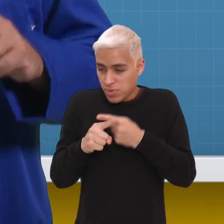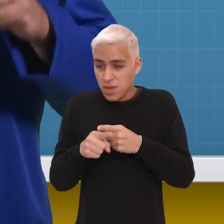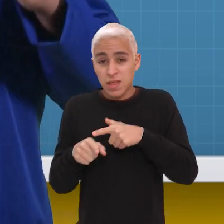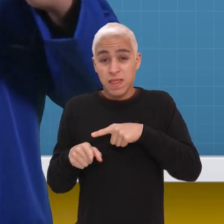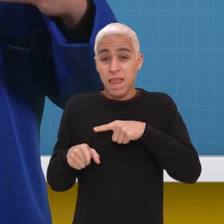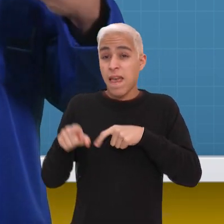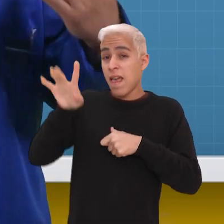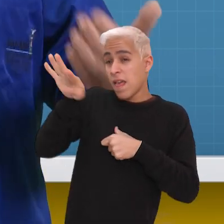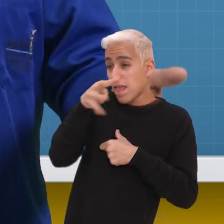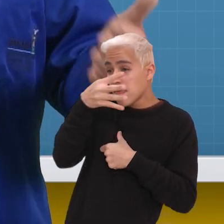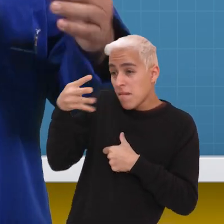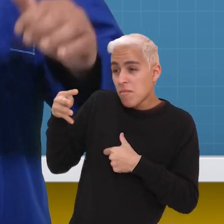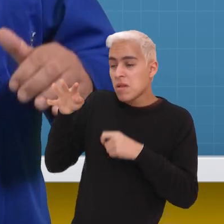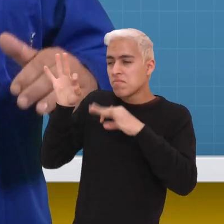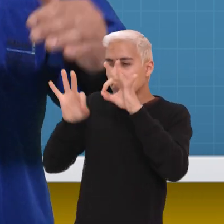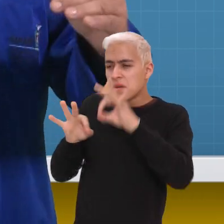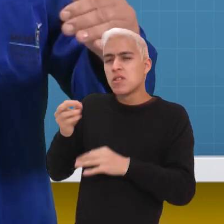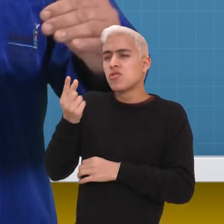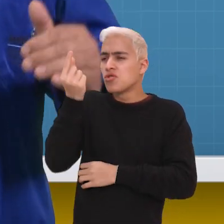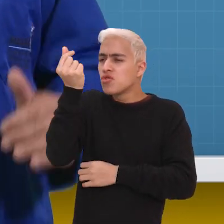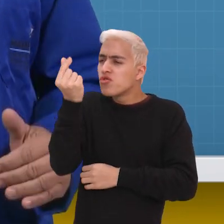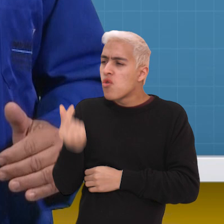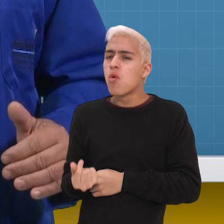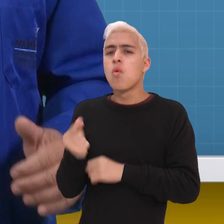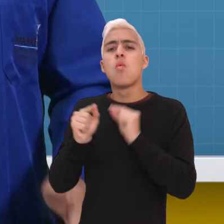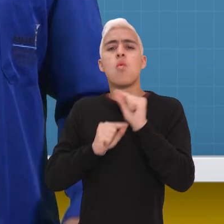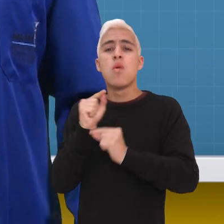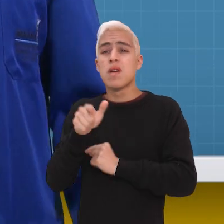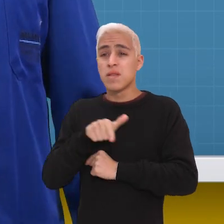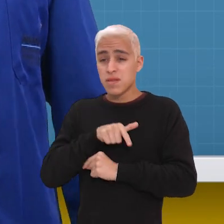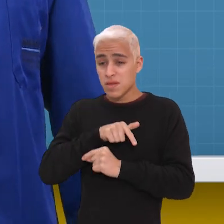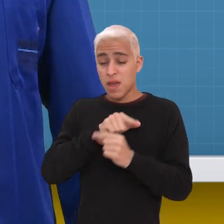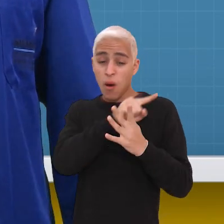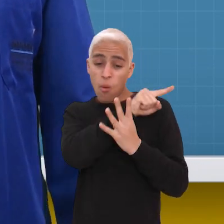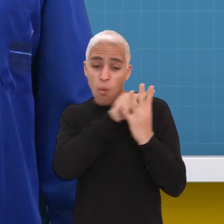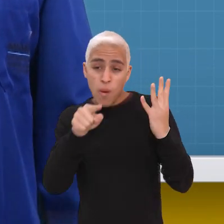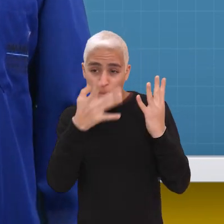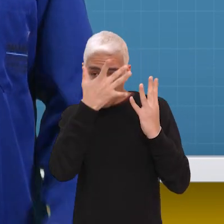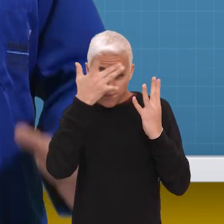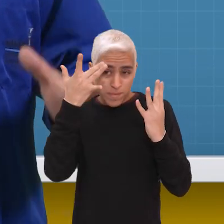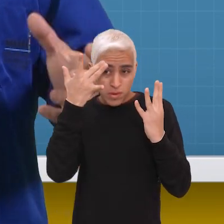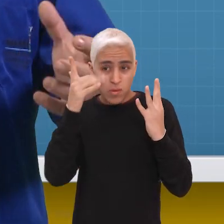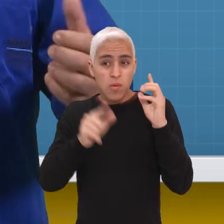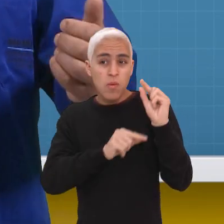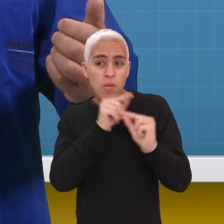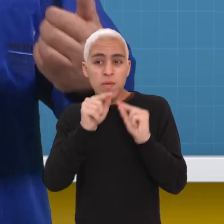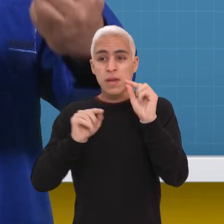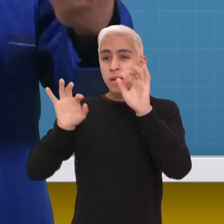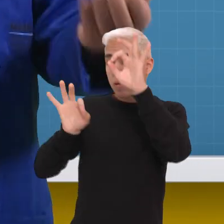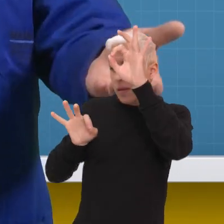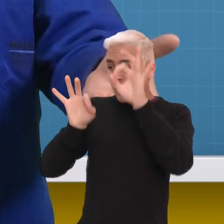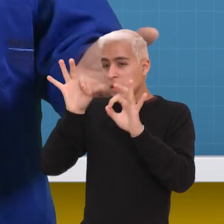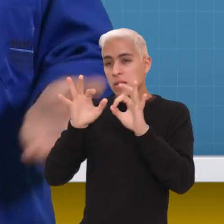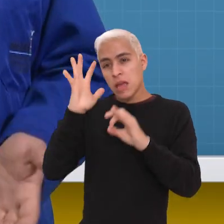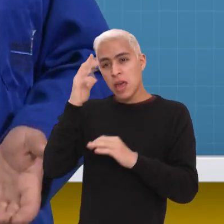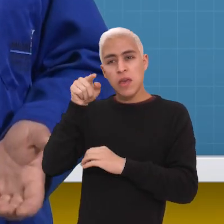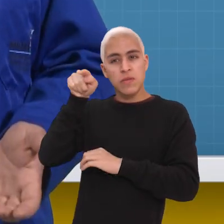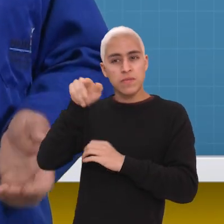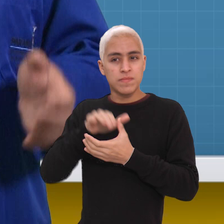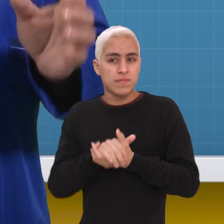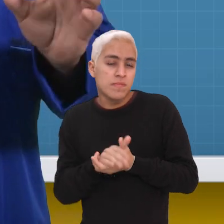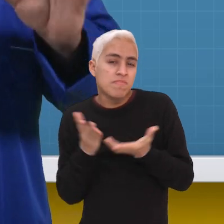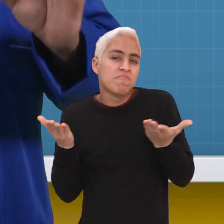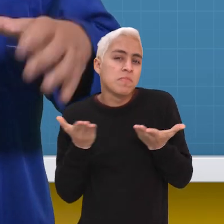porque nós temos uma tabela construída com vários valores e nós temos 4 pessoas para construir essa